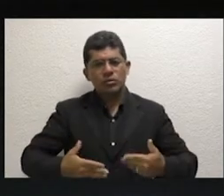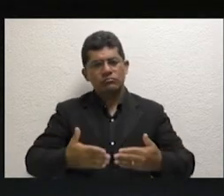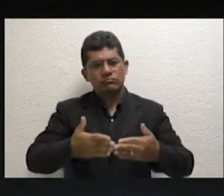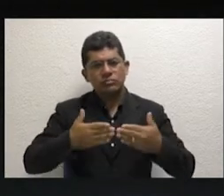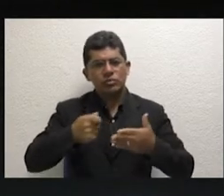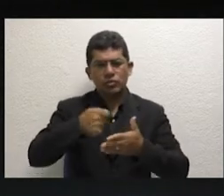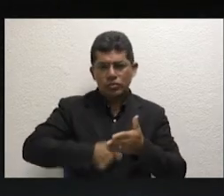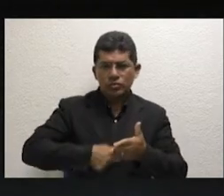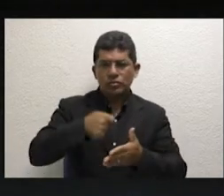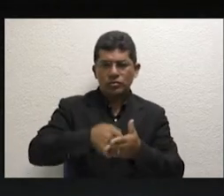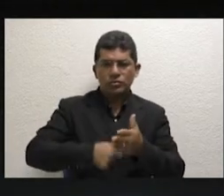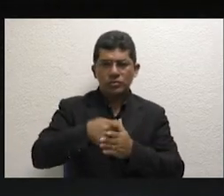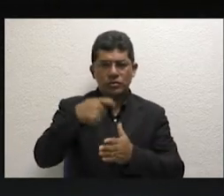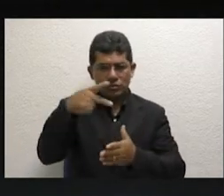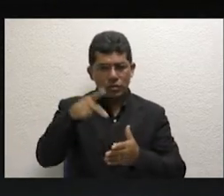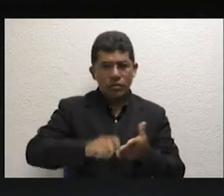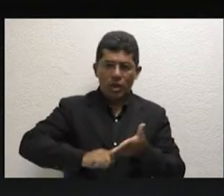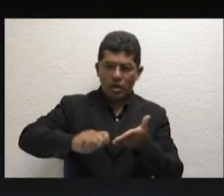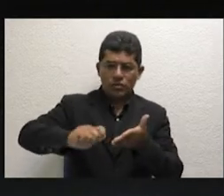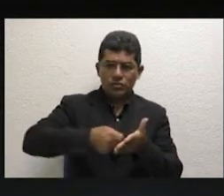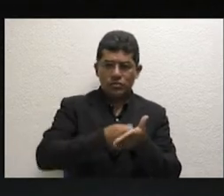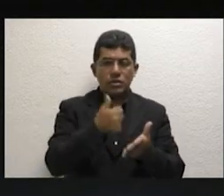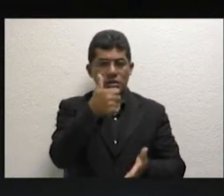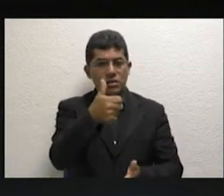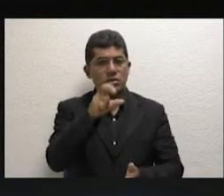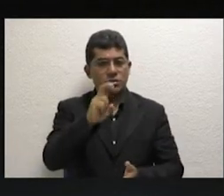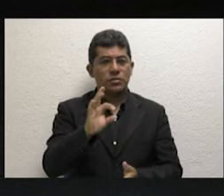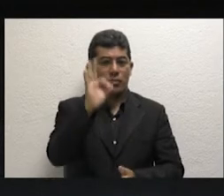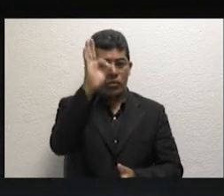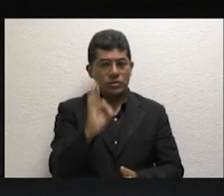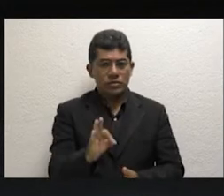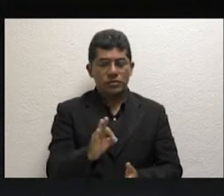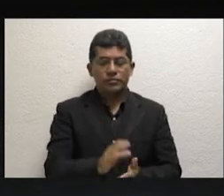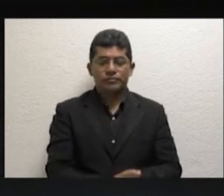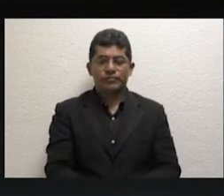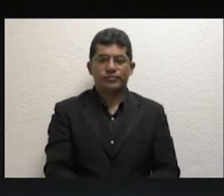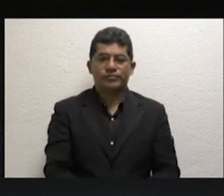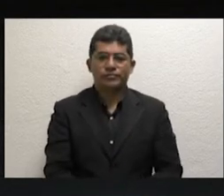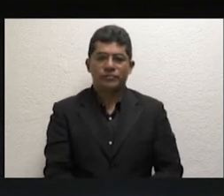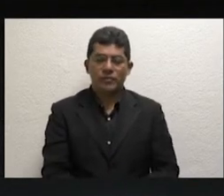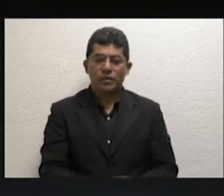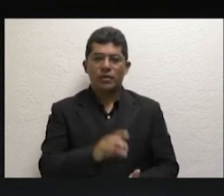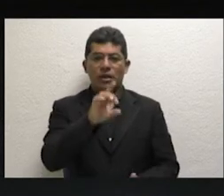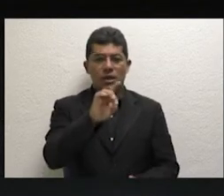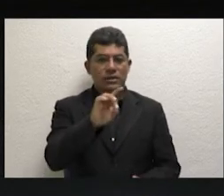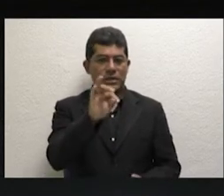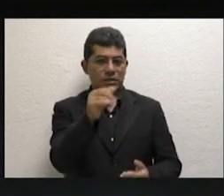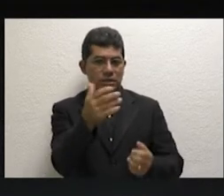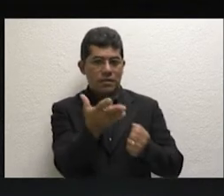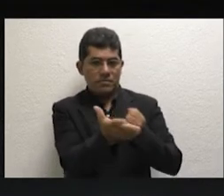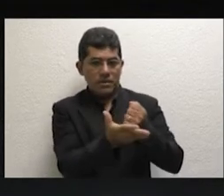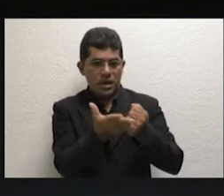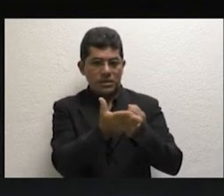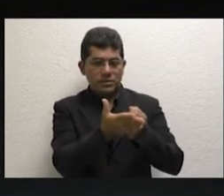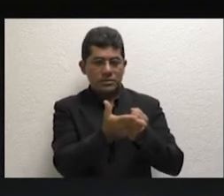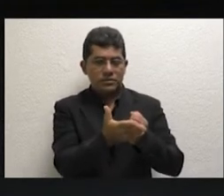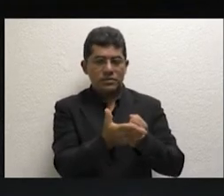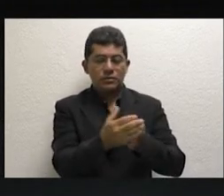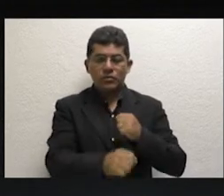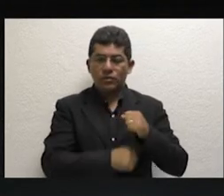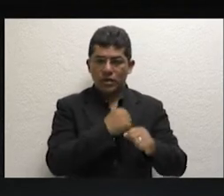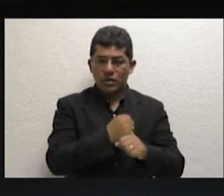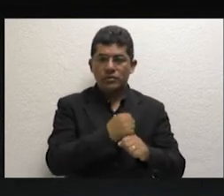salarial de 15% referente a data base de 2019